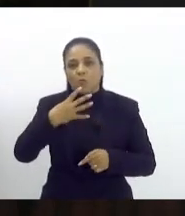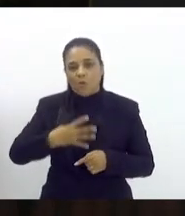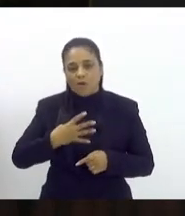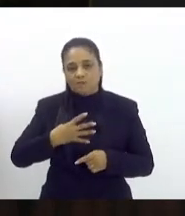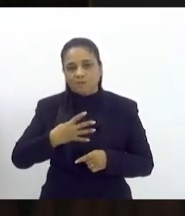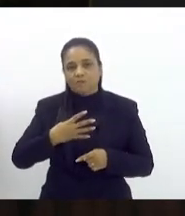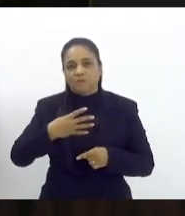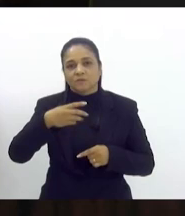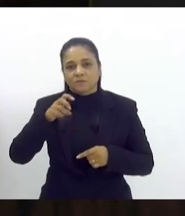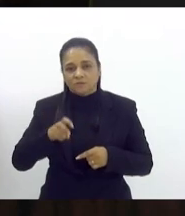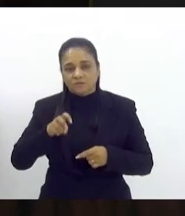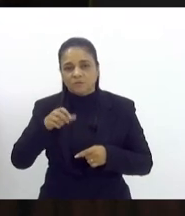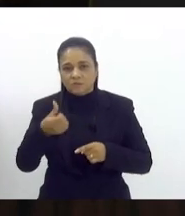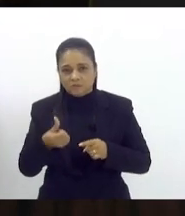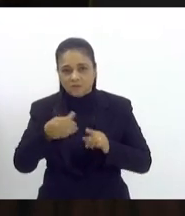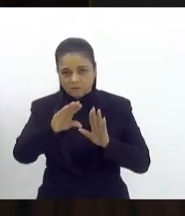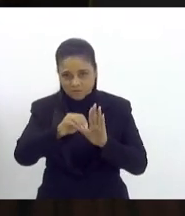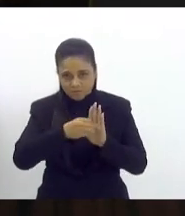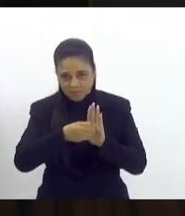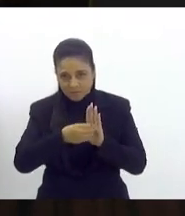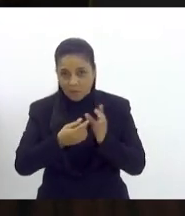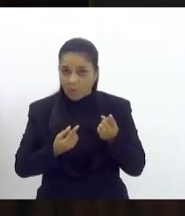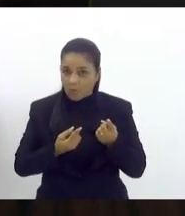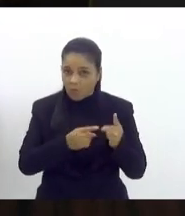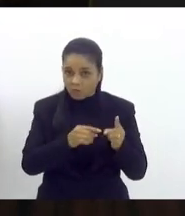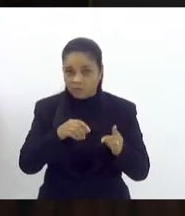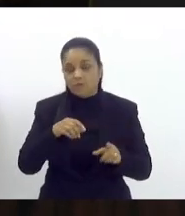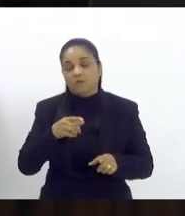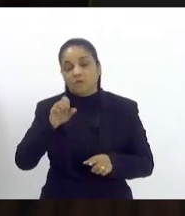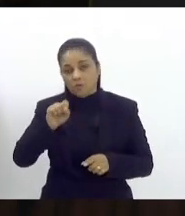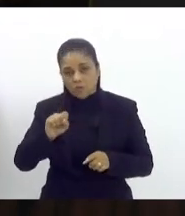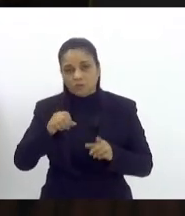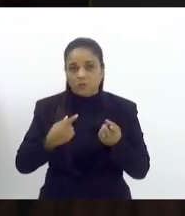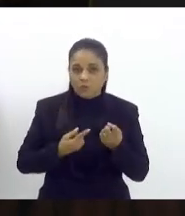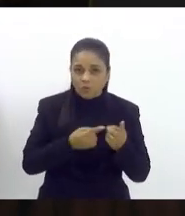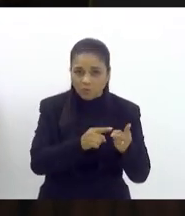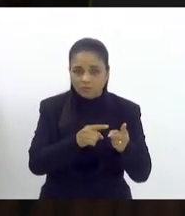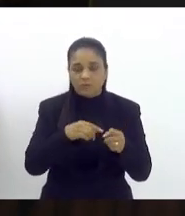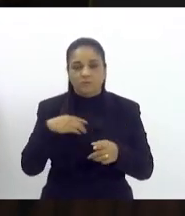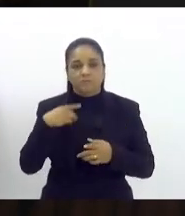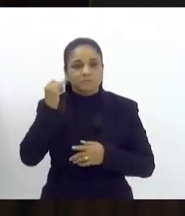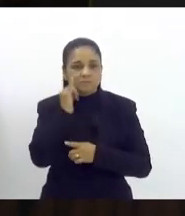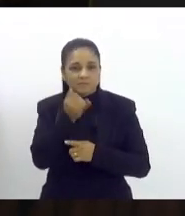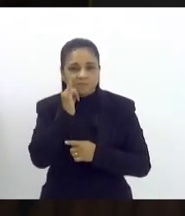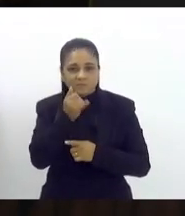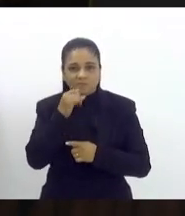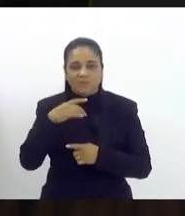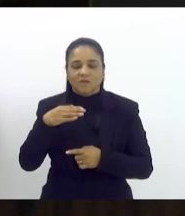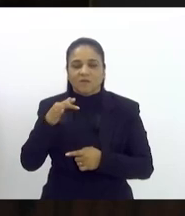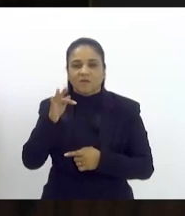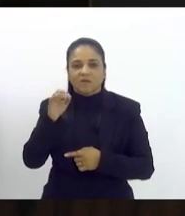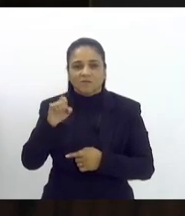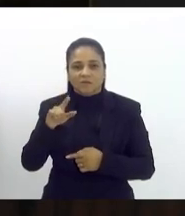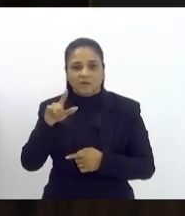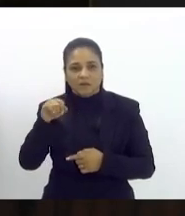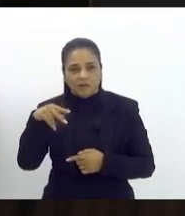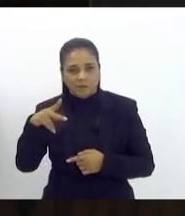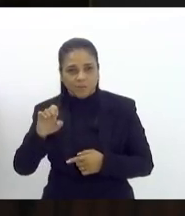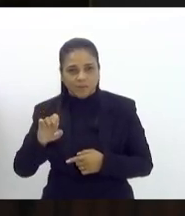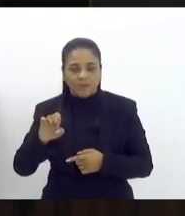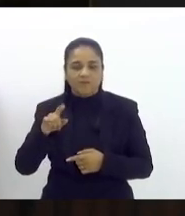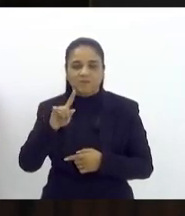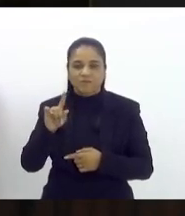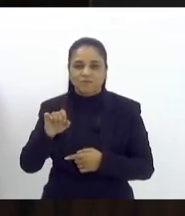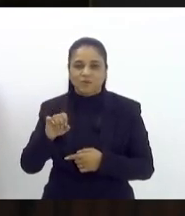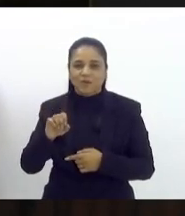5 6 7 e 8 relatores deputados Felipe Soares e Felipe